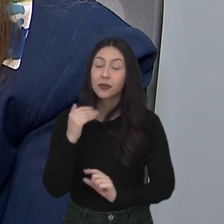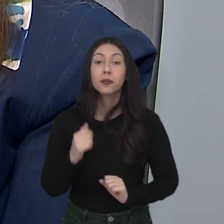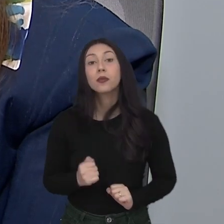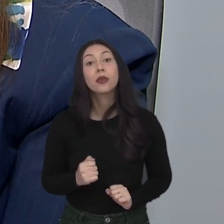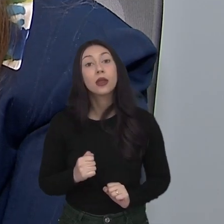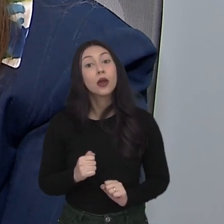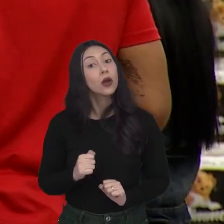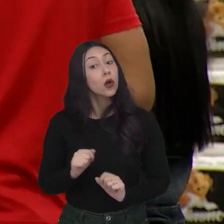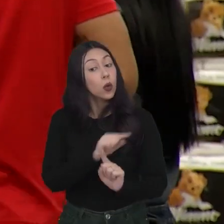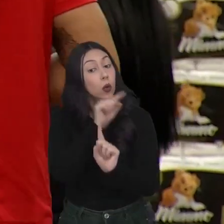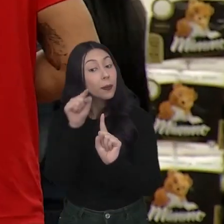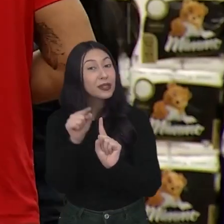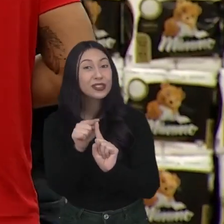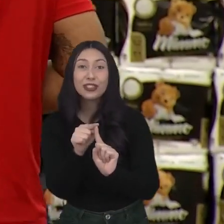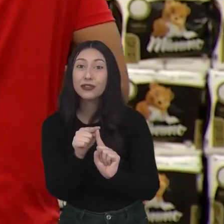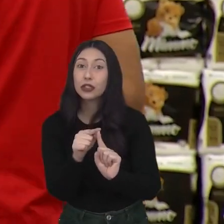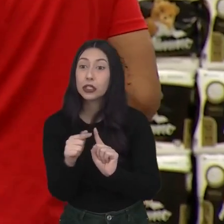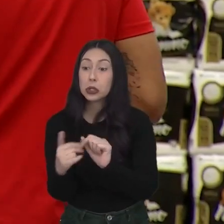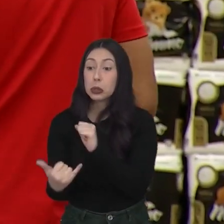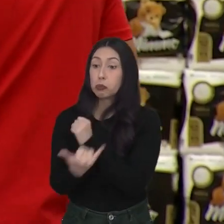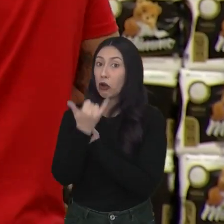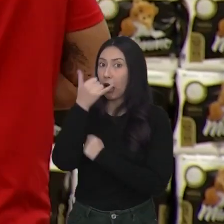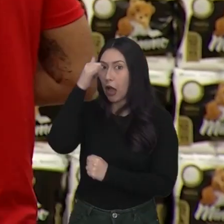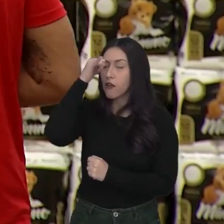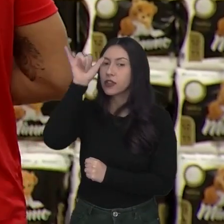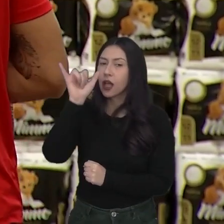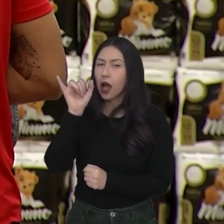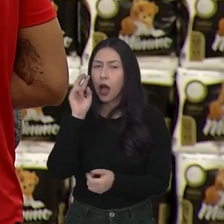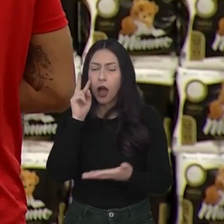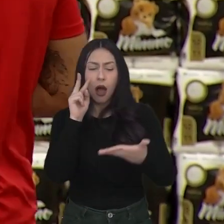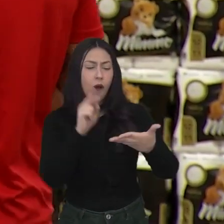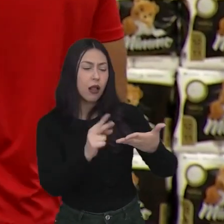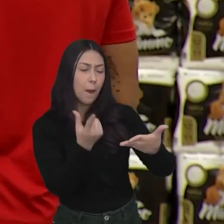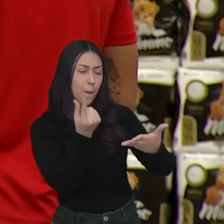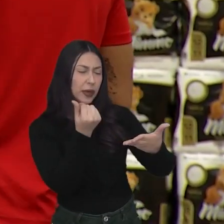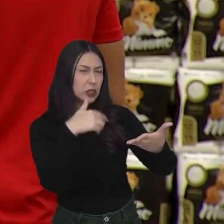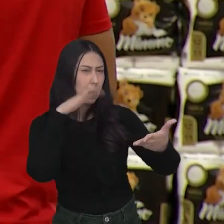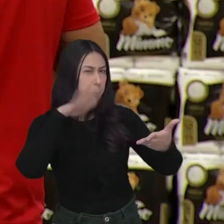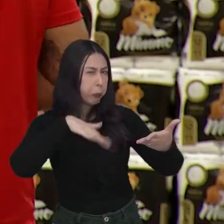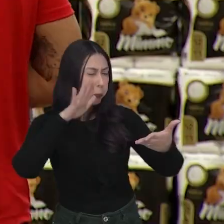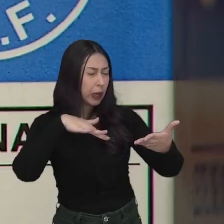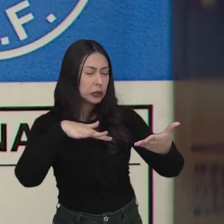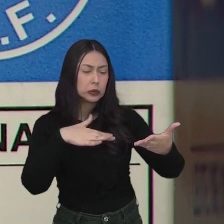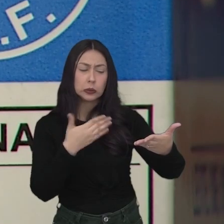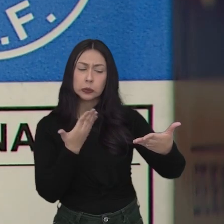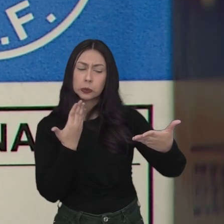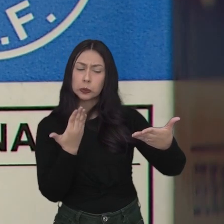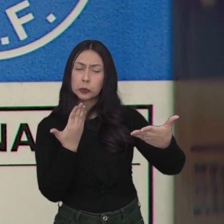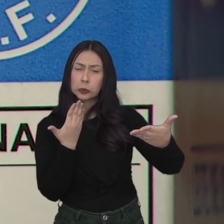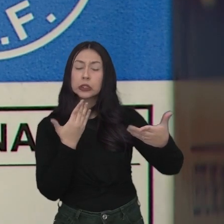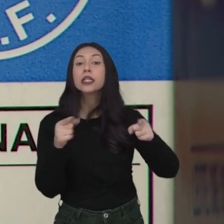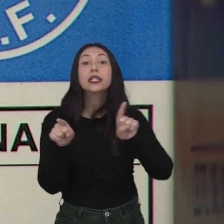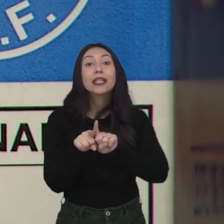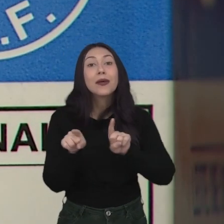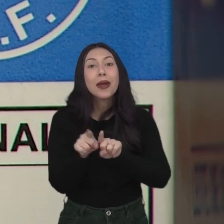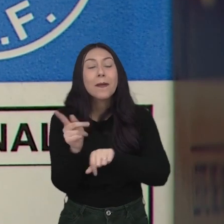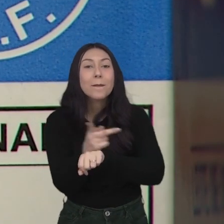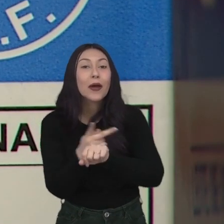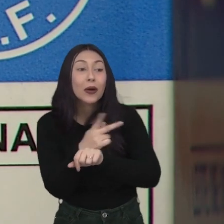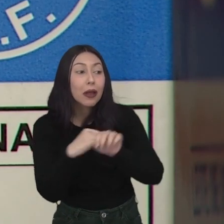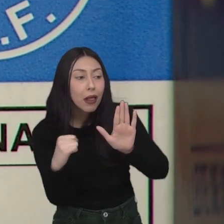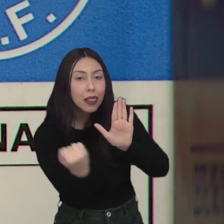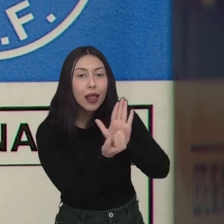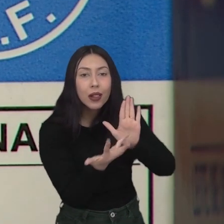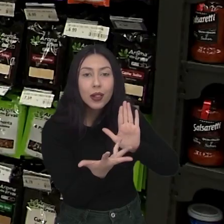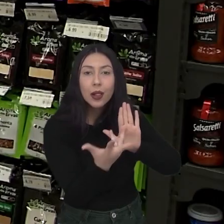um defeito. Para não ser enganado, suspeite de produtos com preços muito atrativos. Além disso, busque por selos